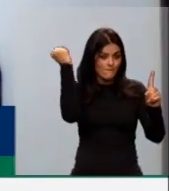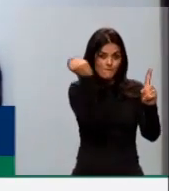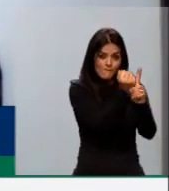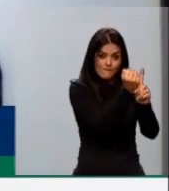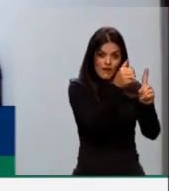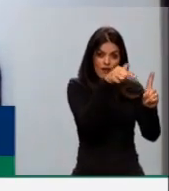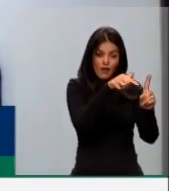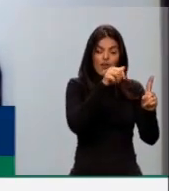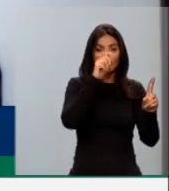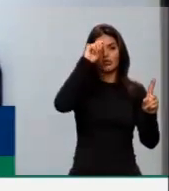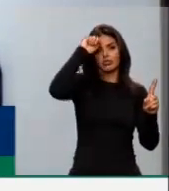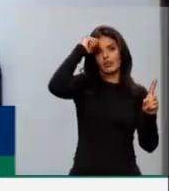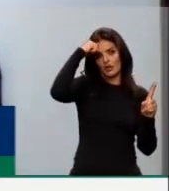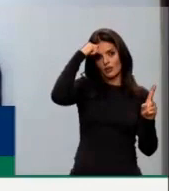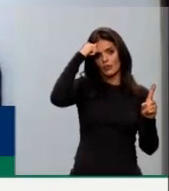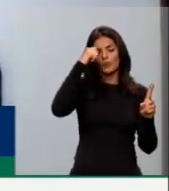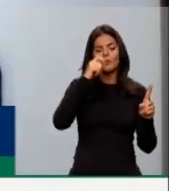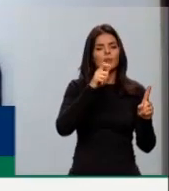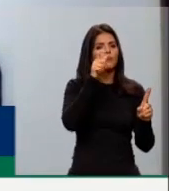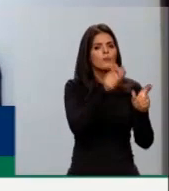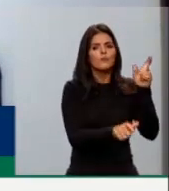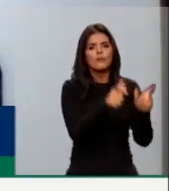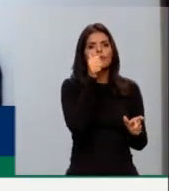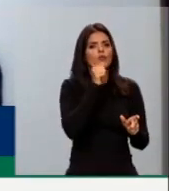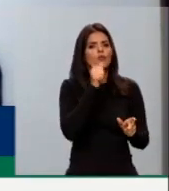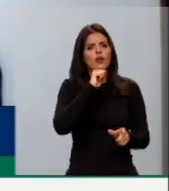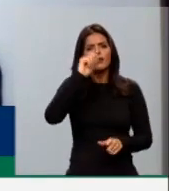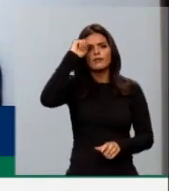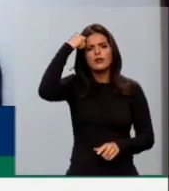que atinge as mulheres de uma forma